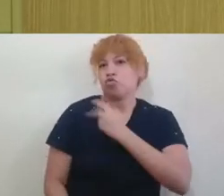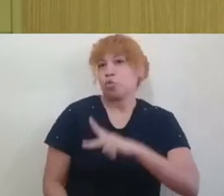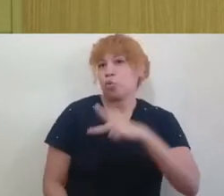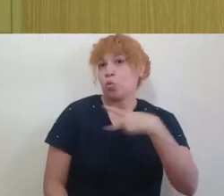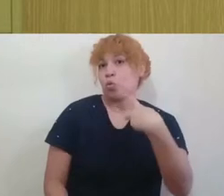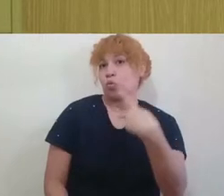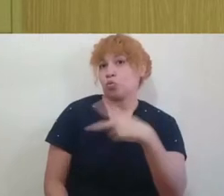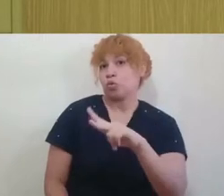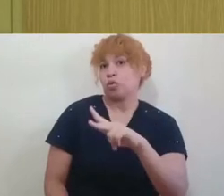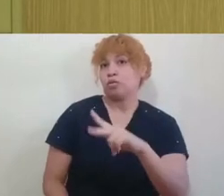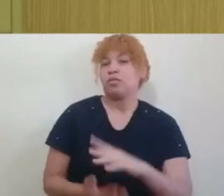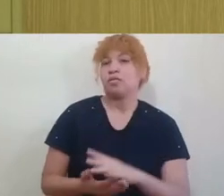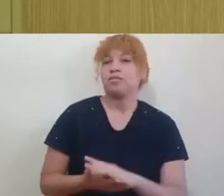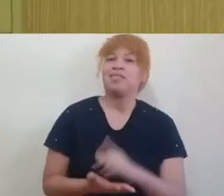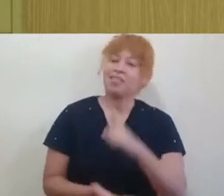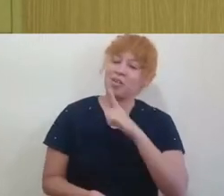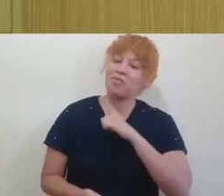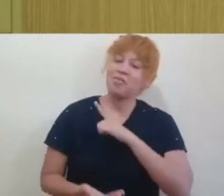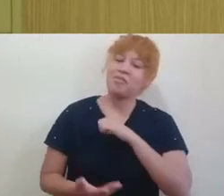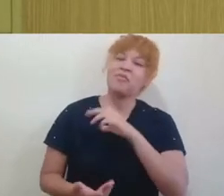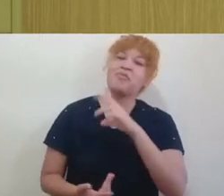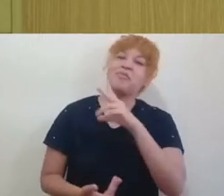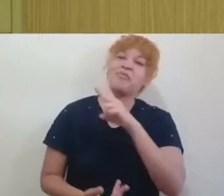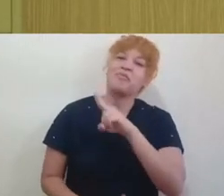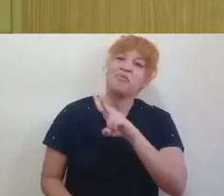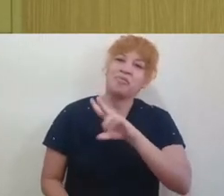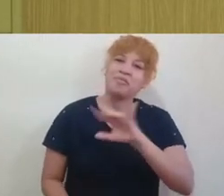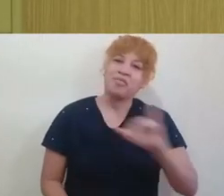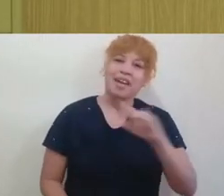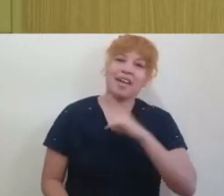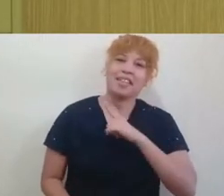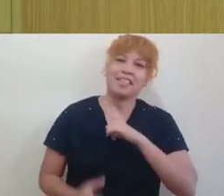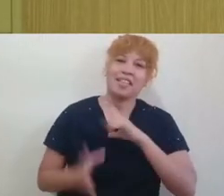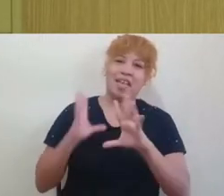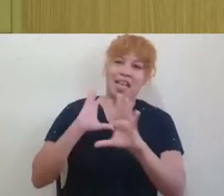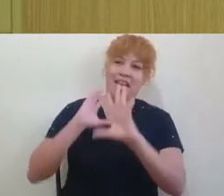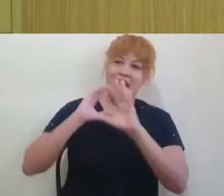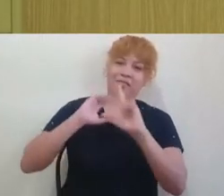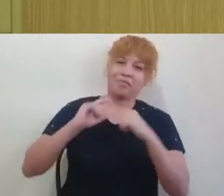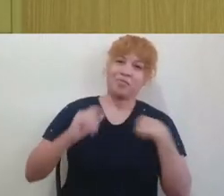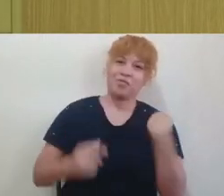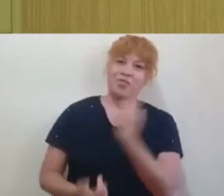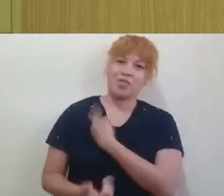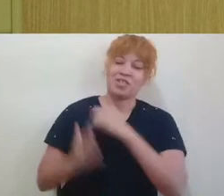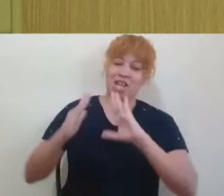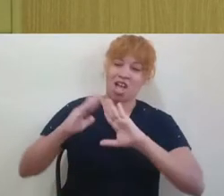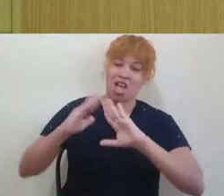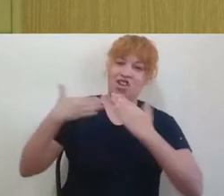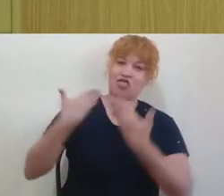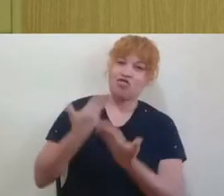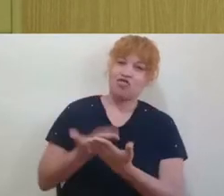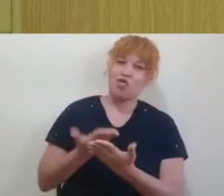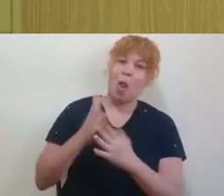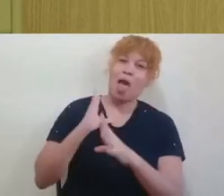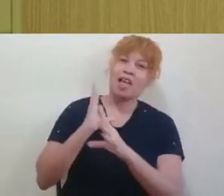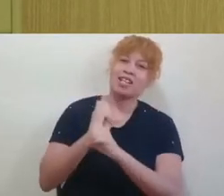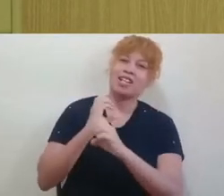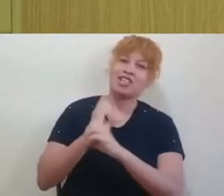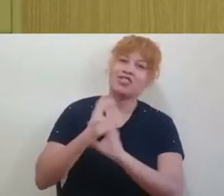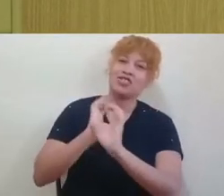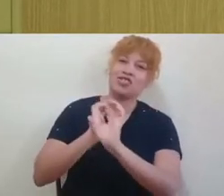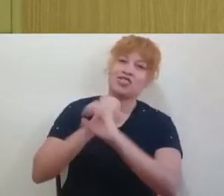serem membros, parte dessa instituição. Então, em conclusão, eu repito